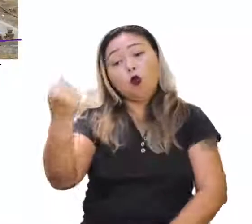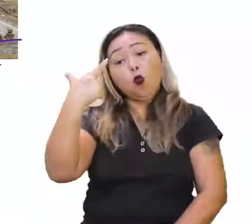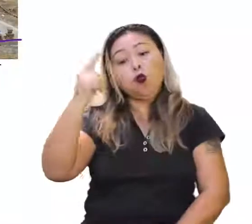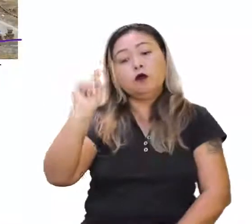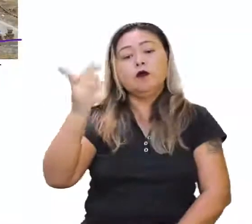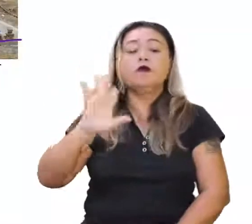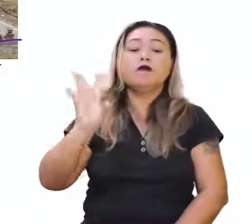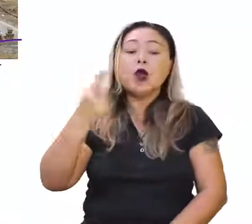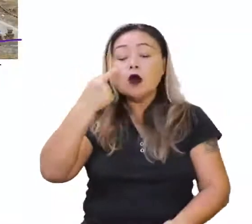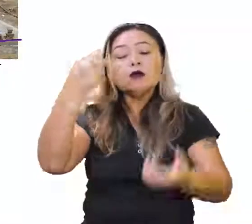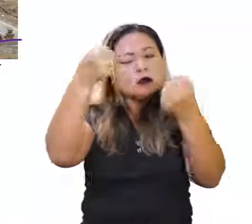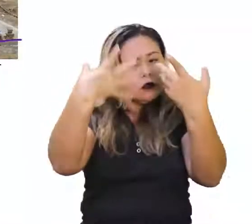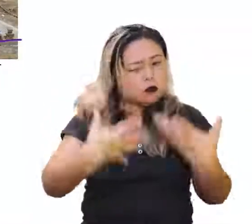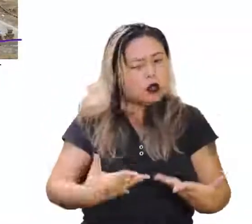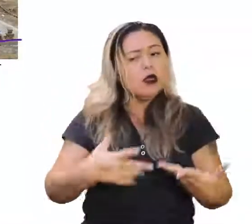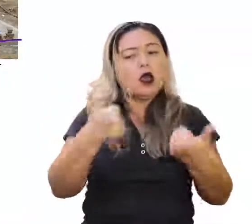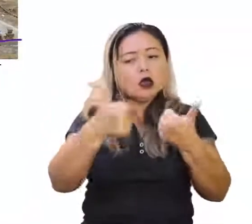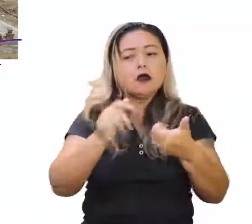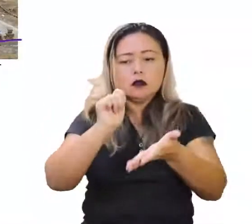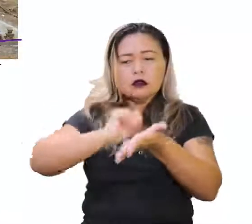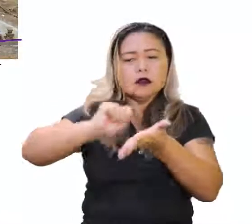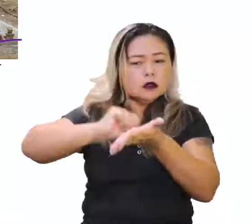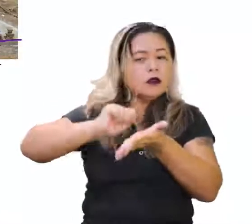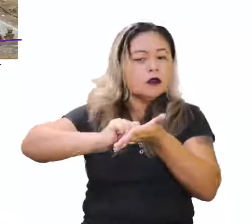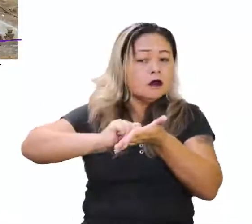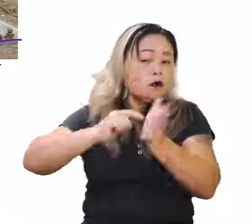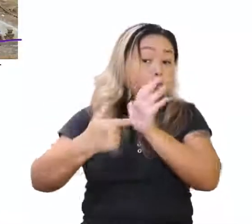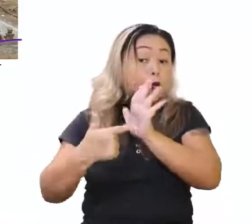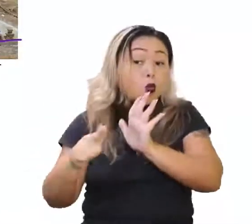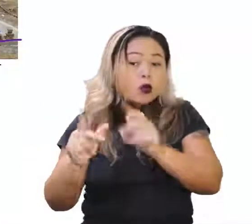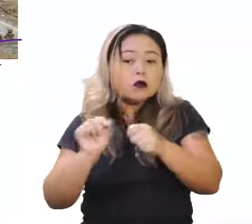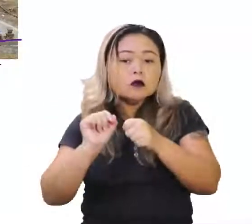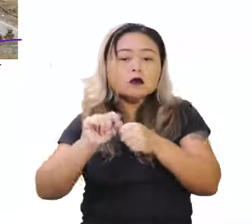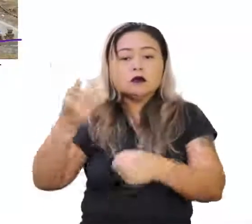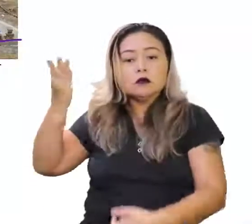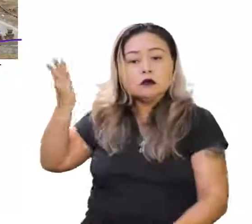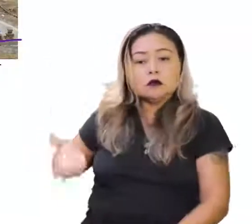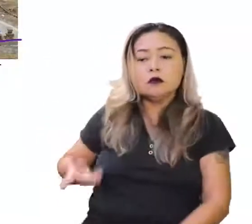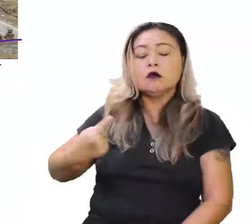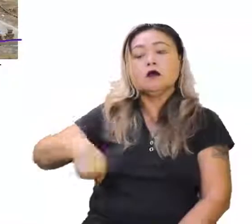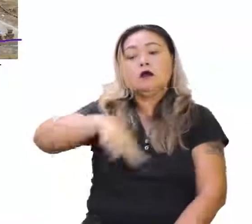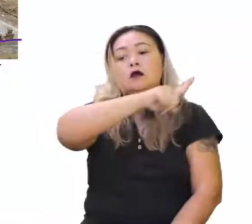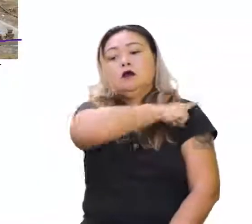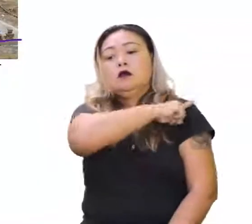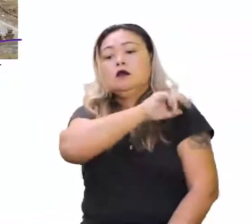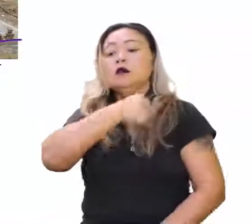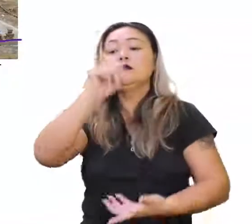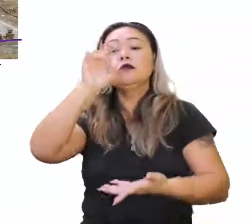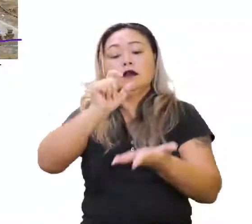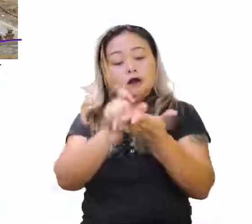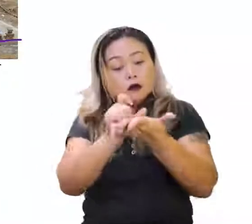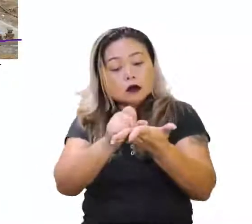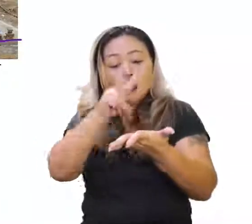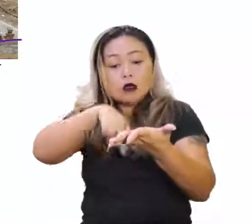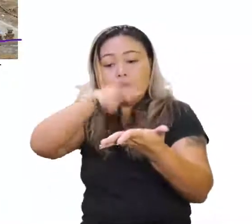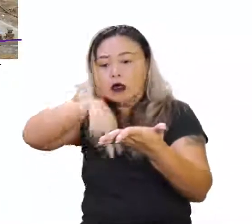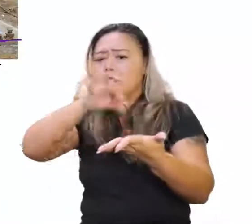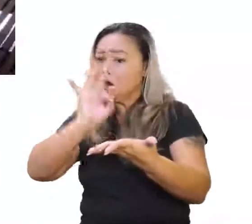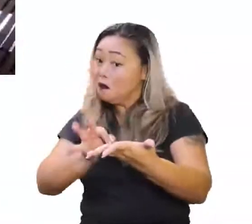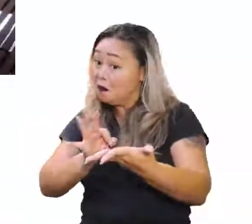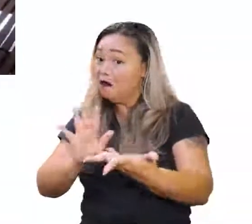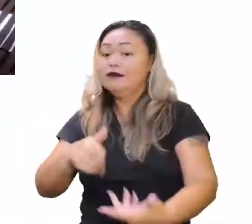a escrita. Mas o que o tio estava explicando está escrito aí. Graças a Deus, primeiro ano, todo mundo já é alfabetizado, sabe ler